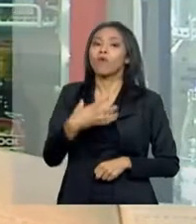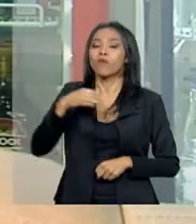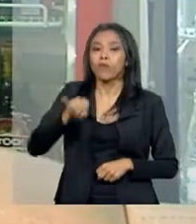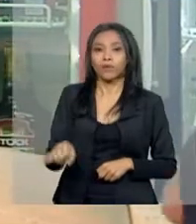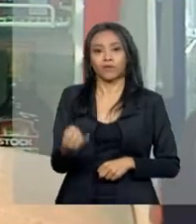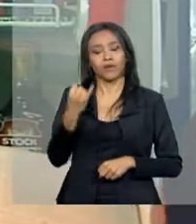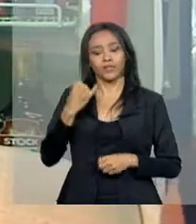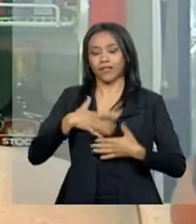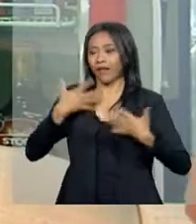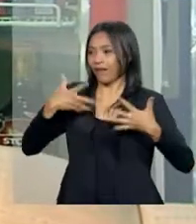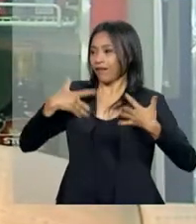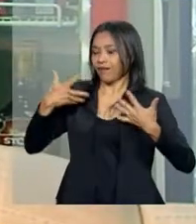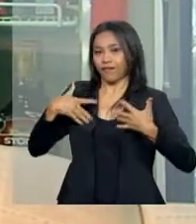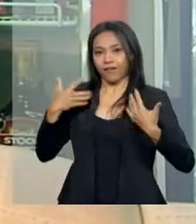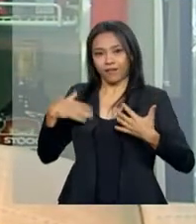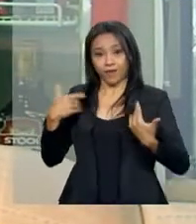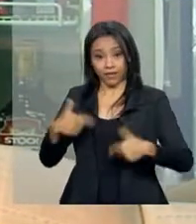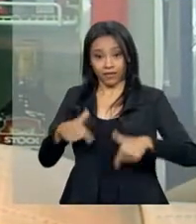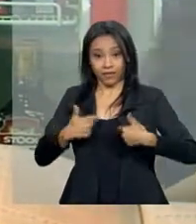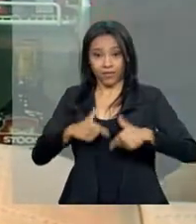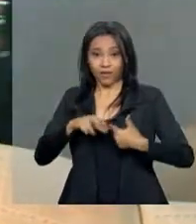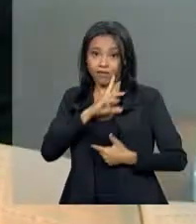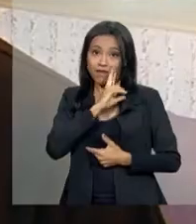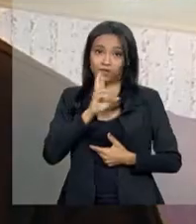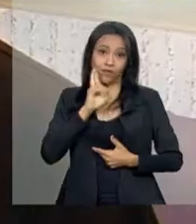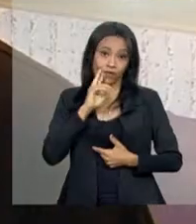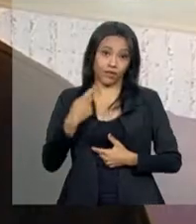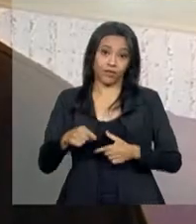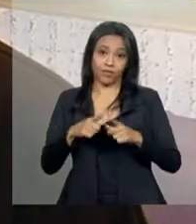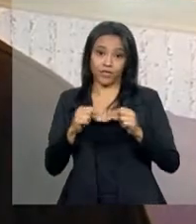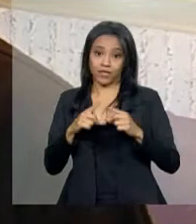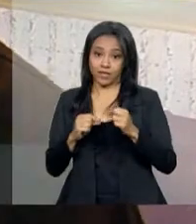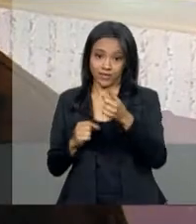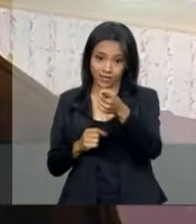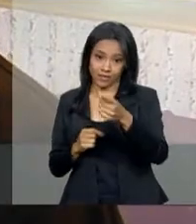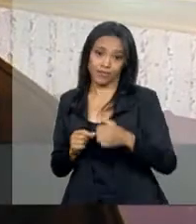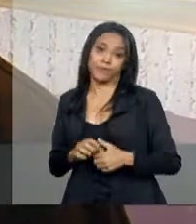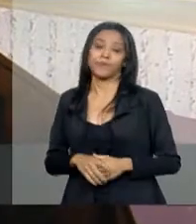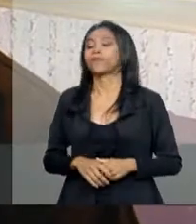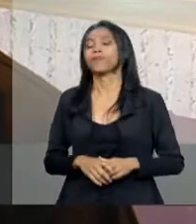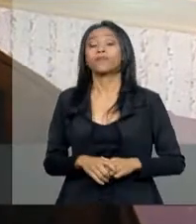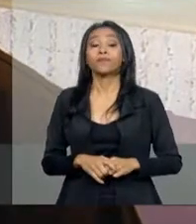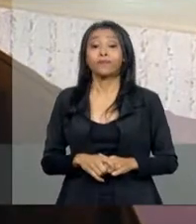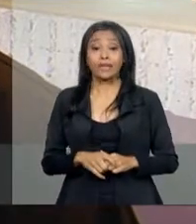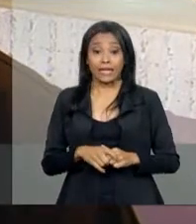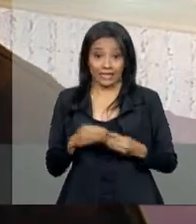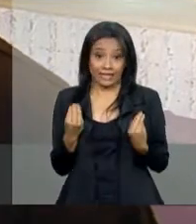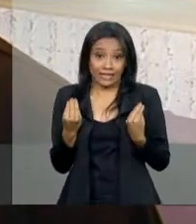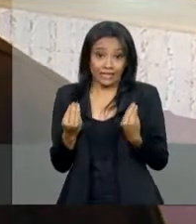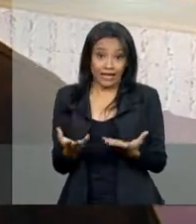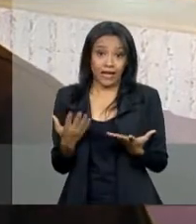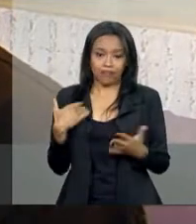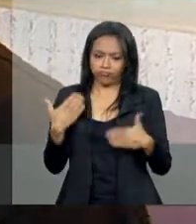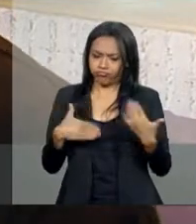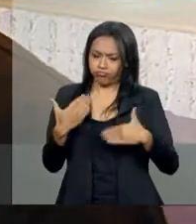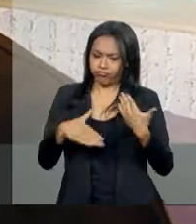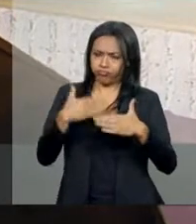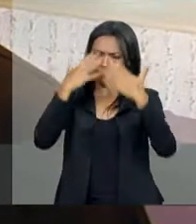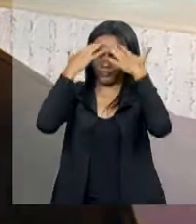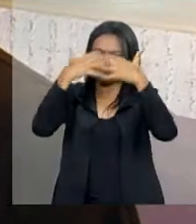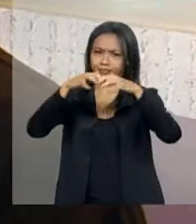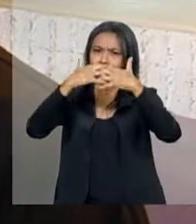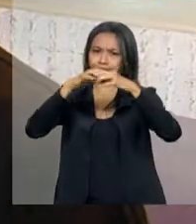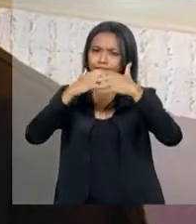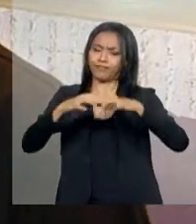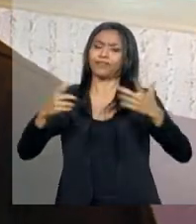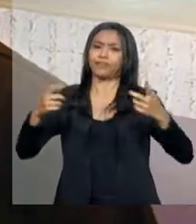uma oportunidade em um restaurante na capital federal. Essa é a cidade que te dá essa capacidade de crescer como pessoa, como